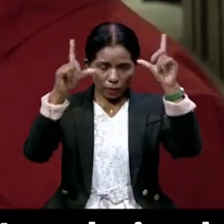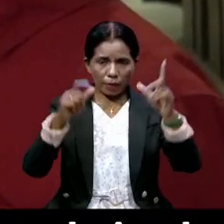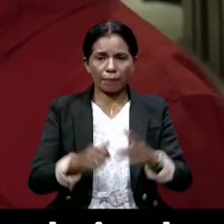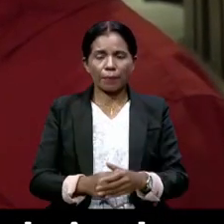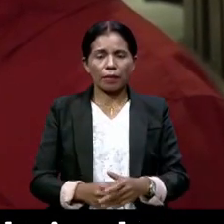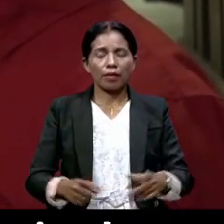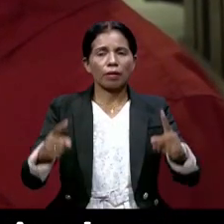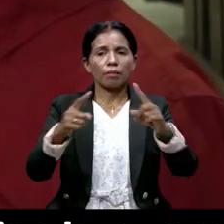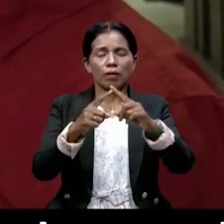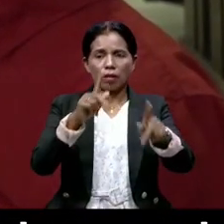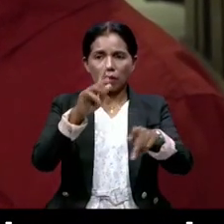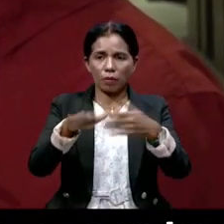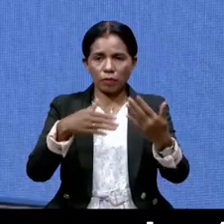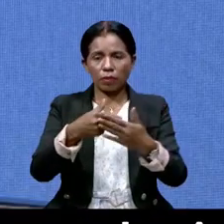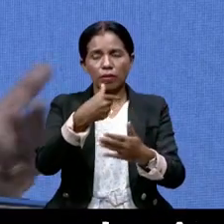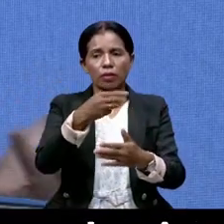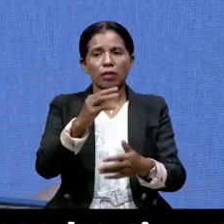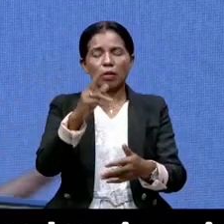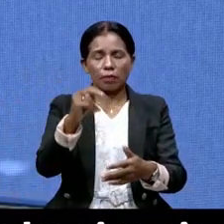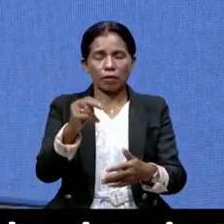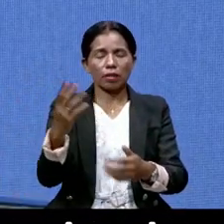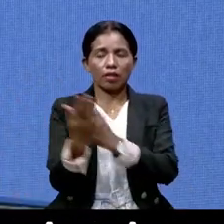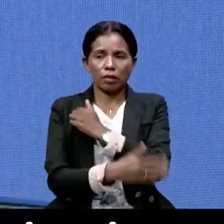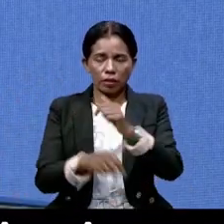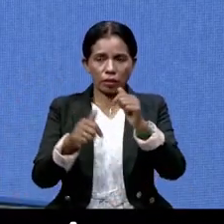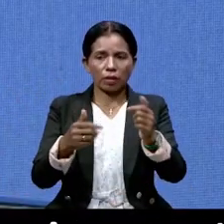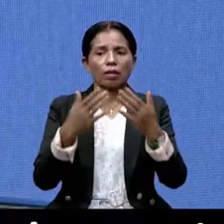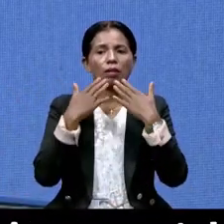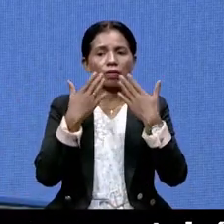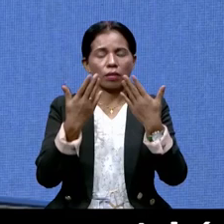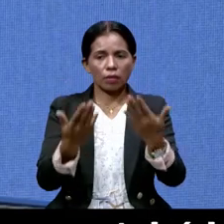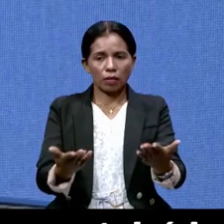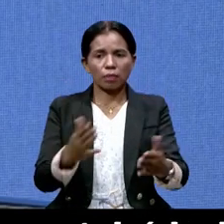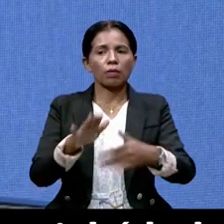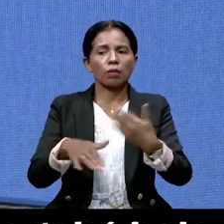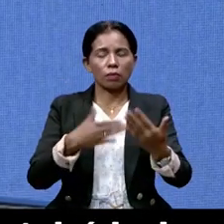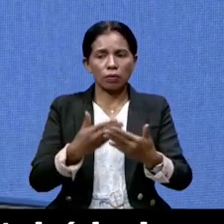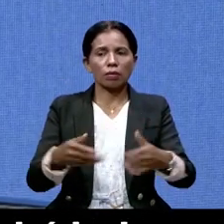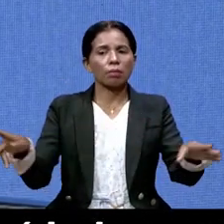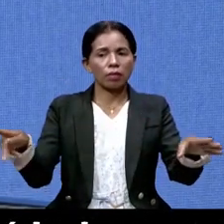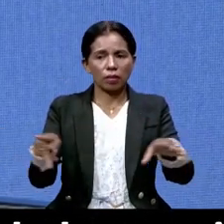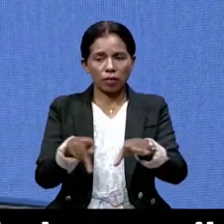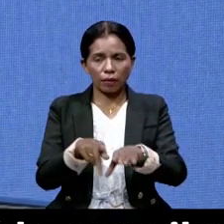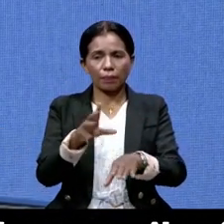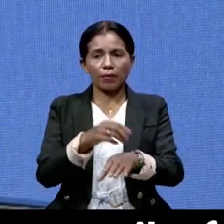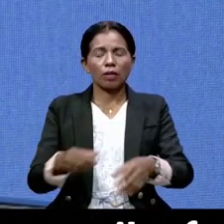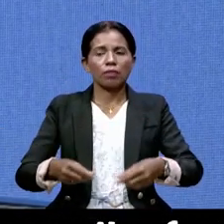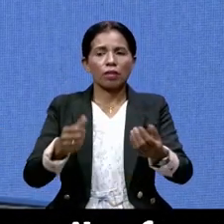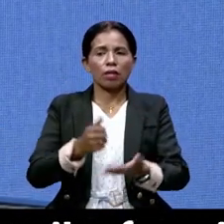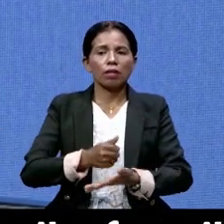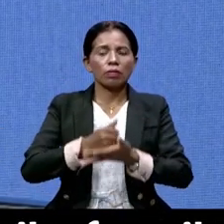telespectadores GMN, e a railar mos railur, agradece para o roto nini a participação, durante ne fo apoio tomak